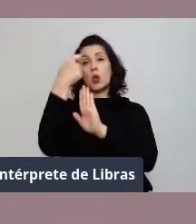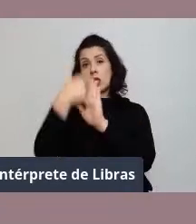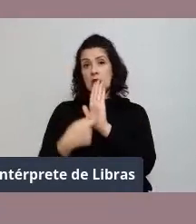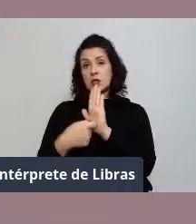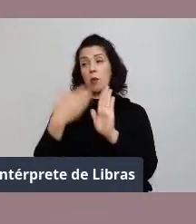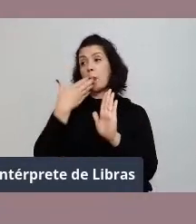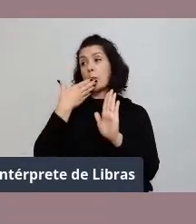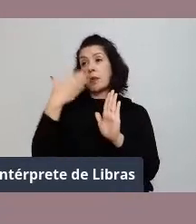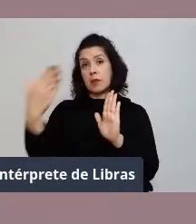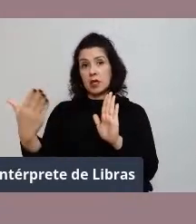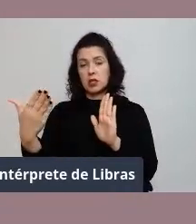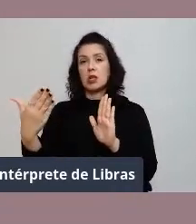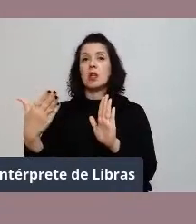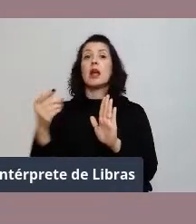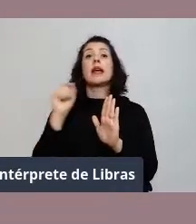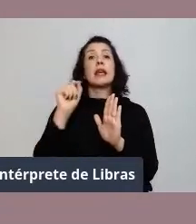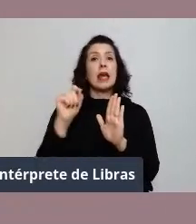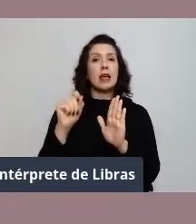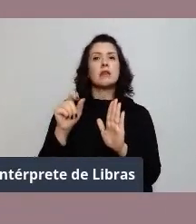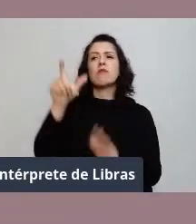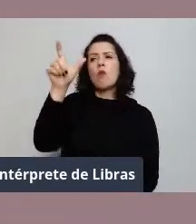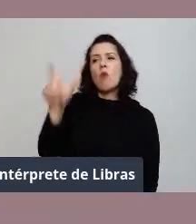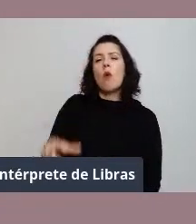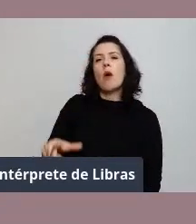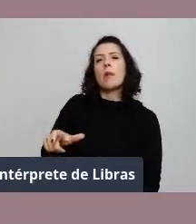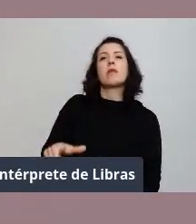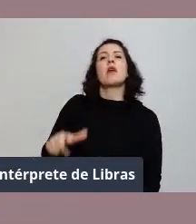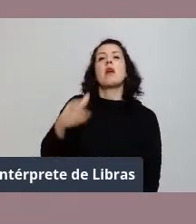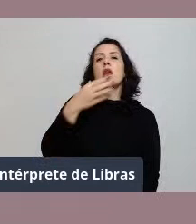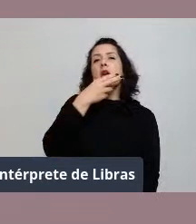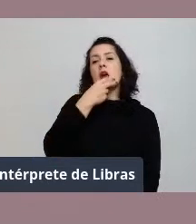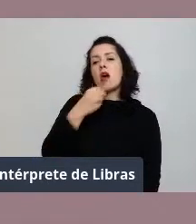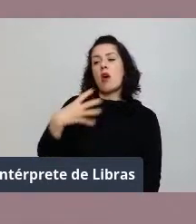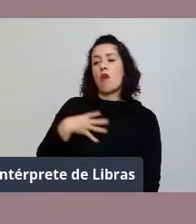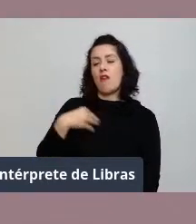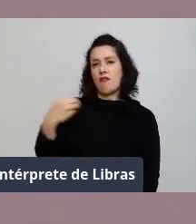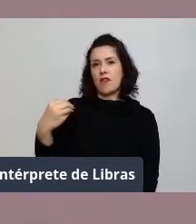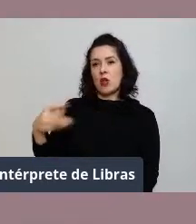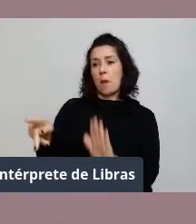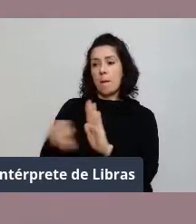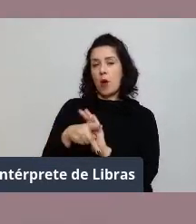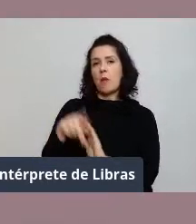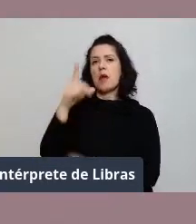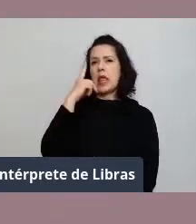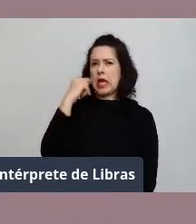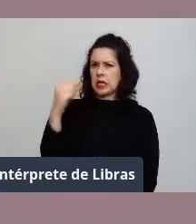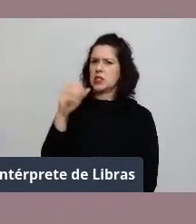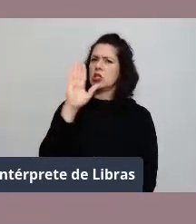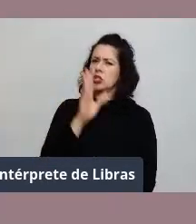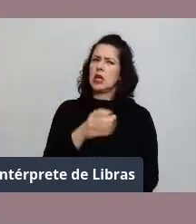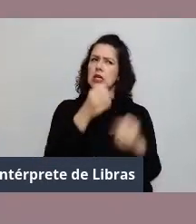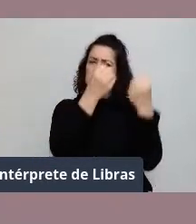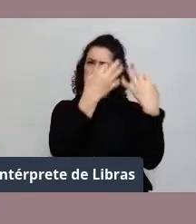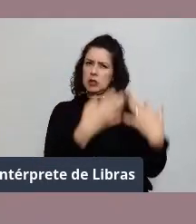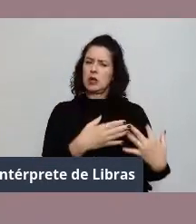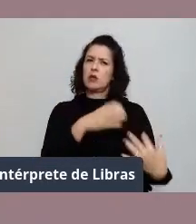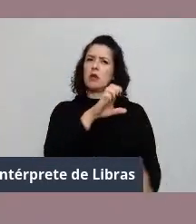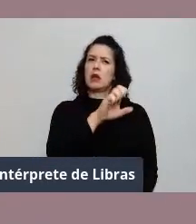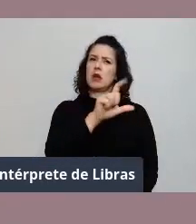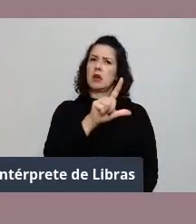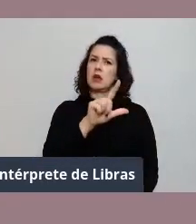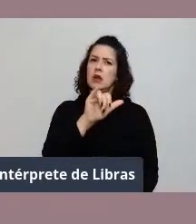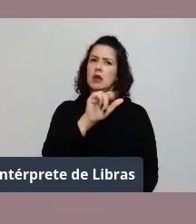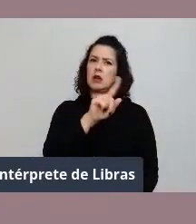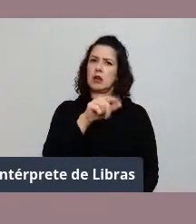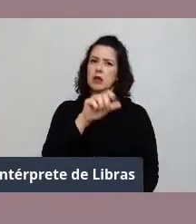pelo filho da Clarice, que já foi mencionado pela Elisama, o Paulo